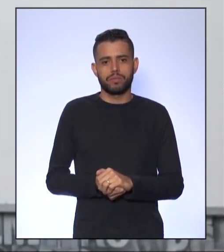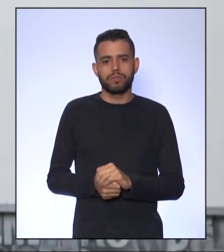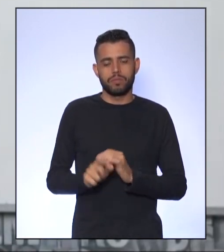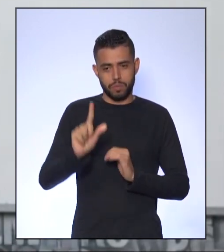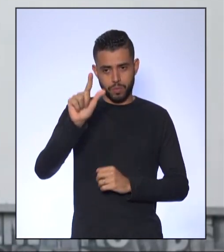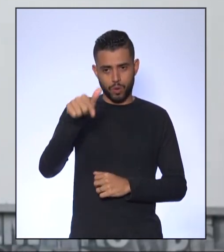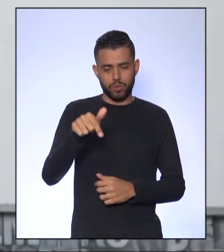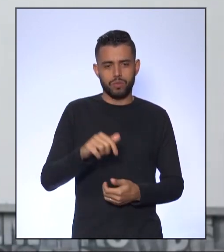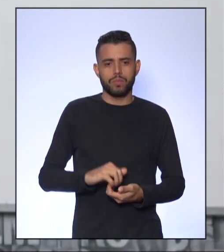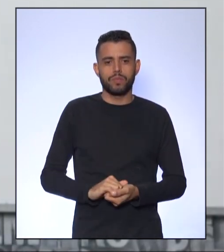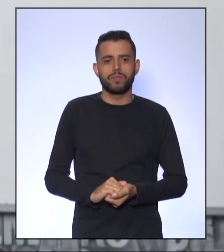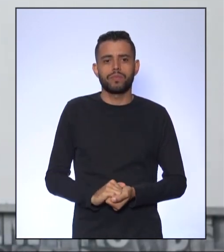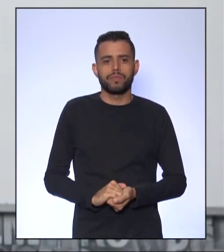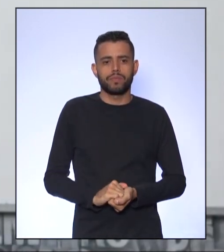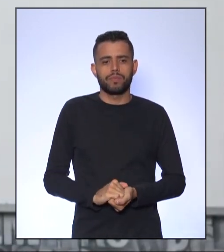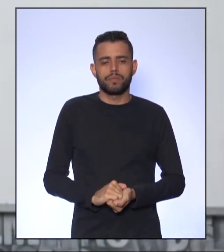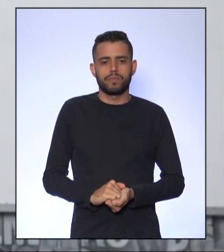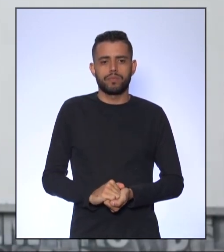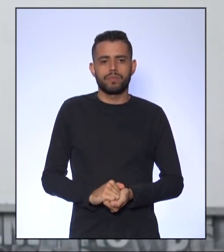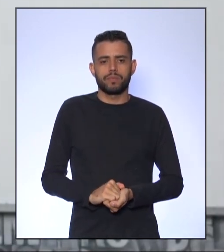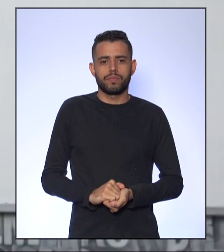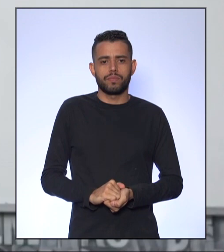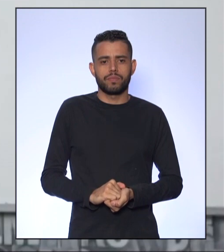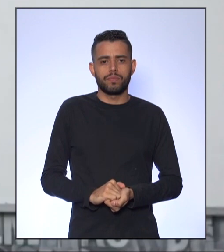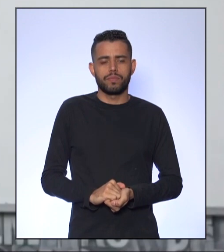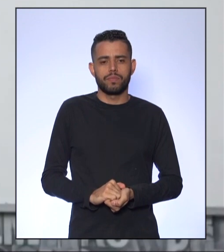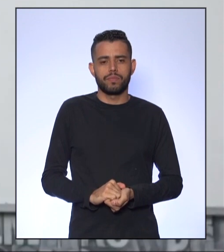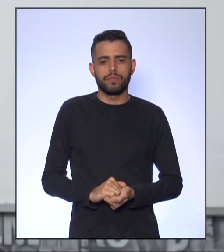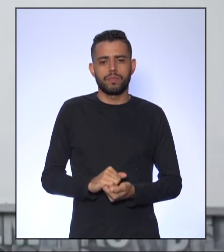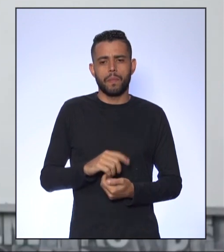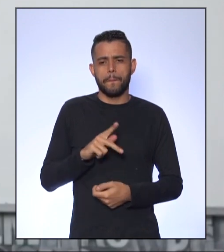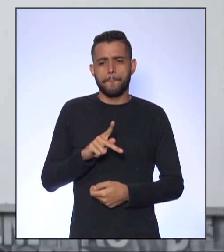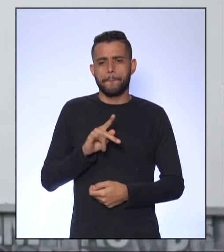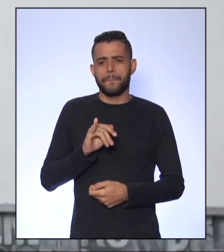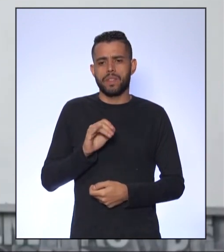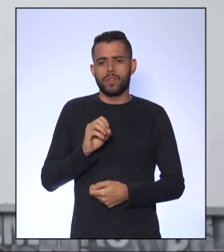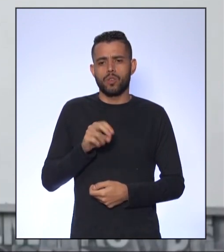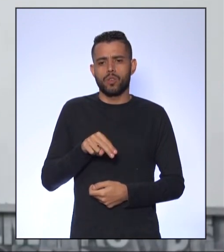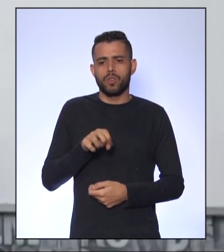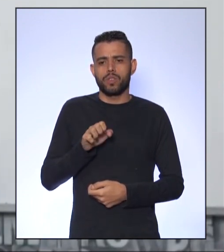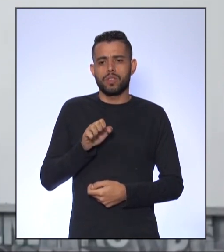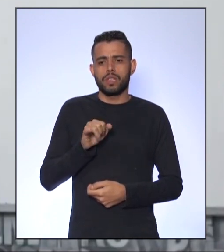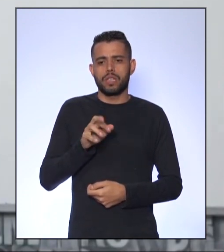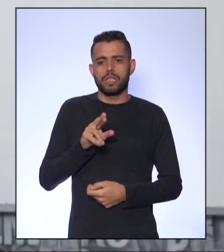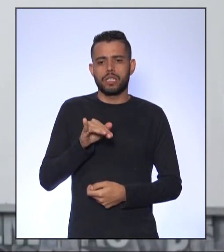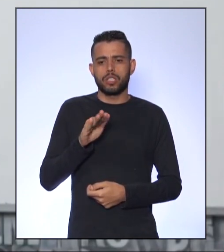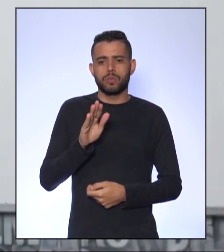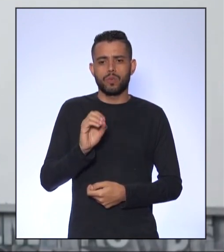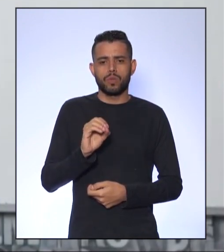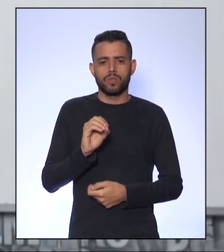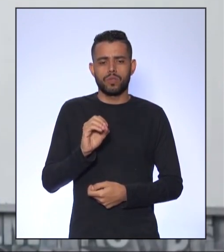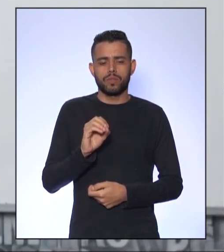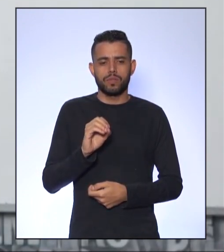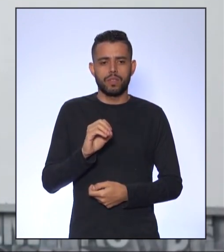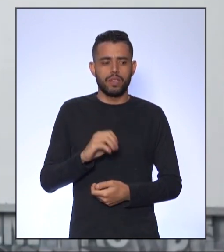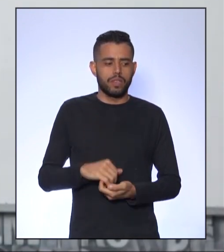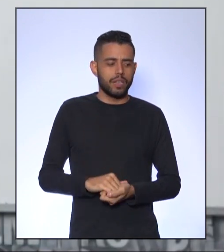Próximo ponto. Dentro do que nós chamamos de pioneirismo, eu preciso demarcar aqui para